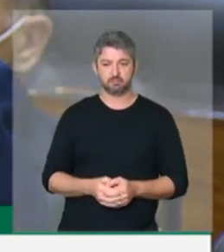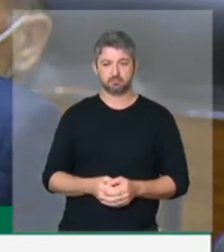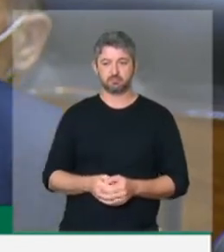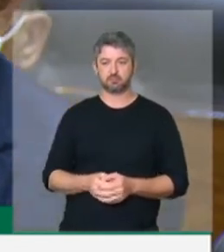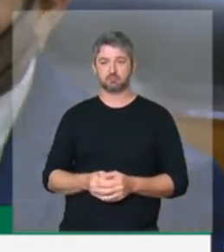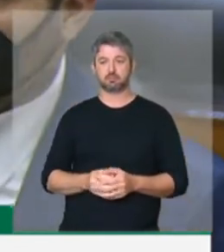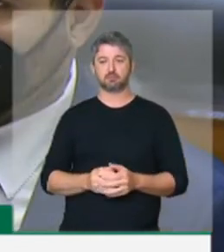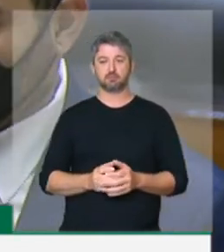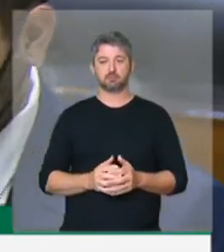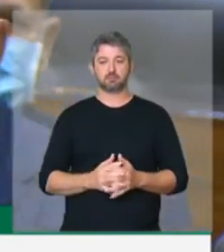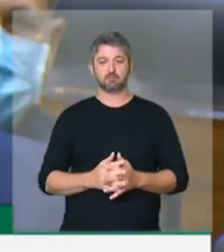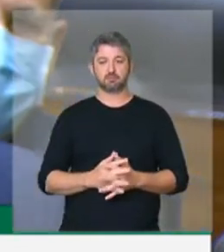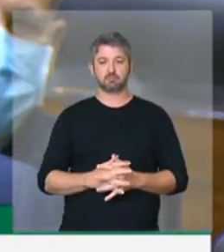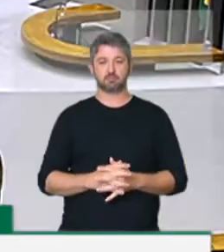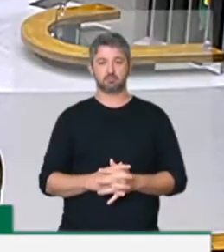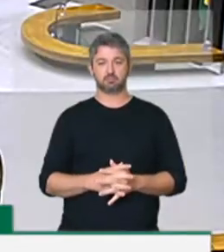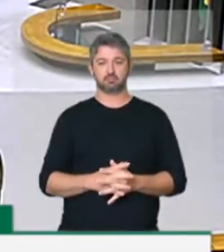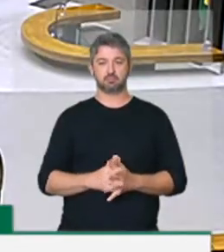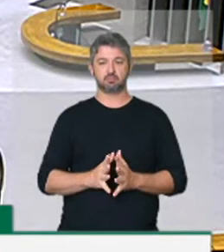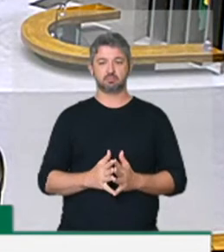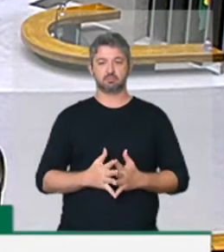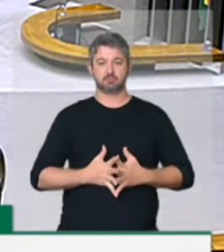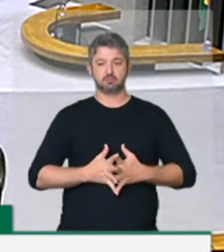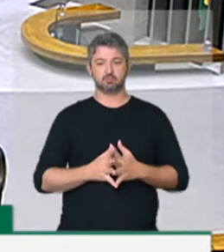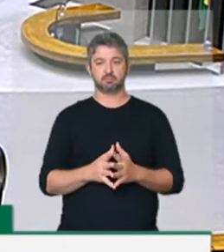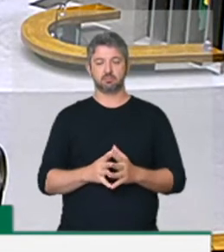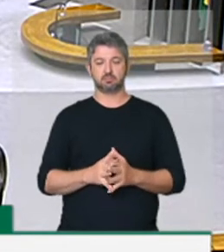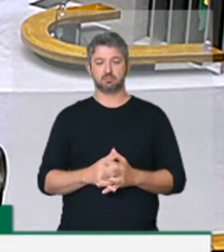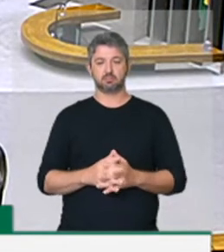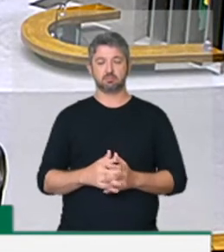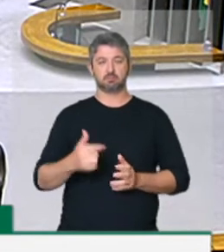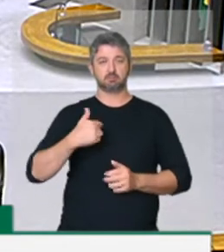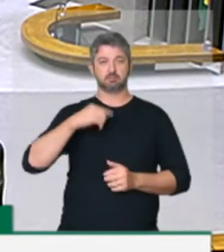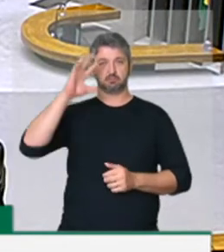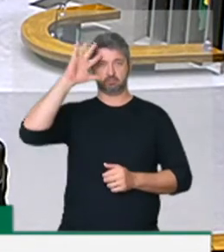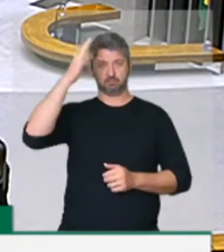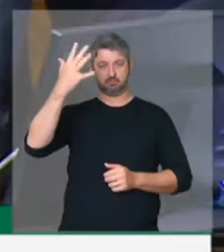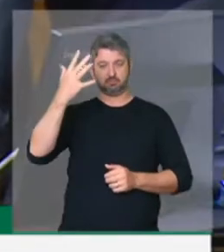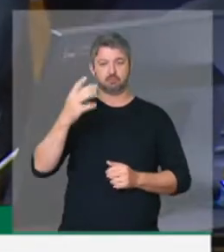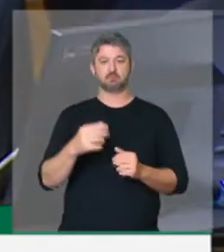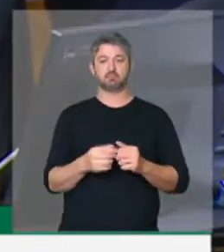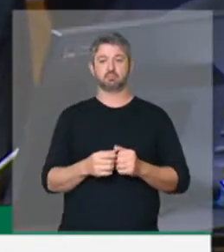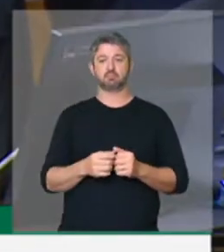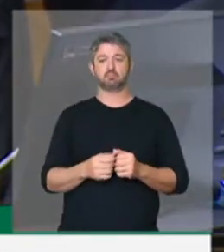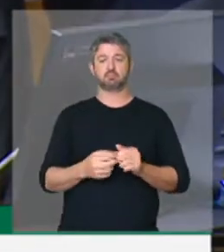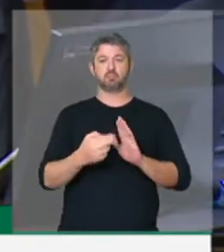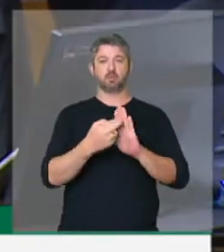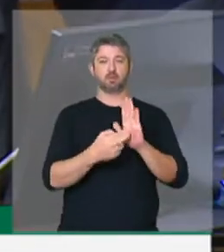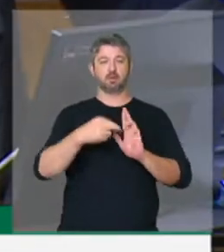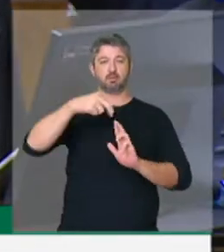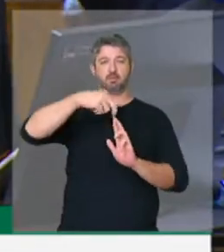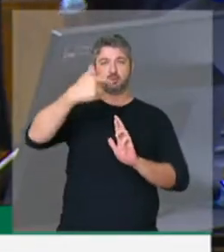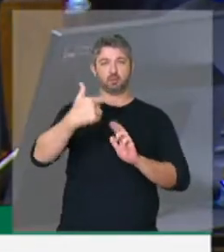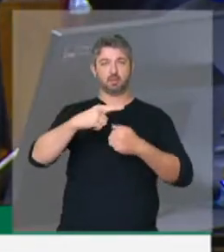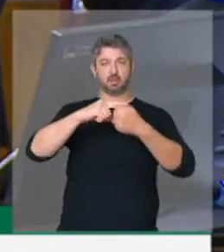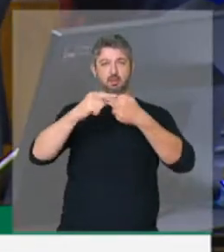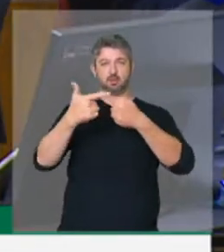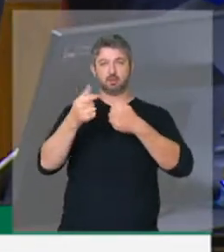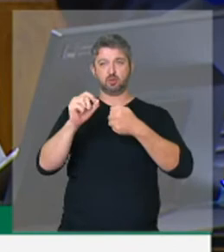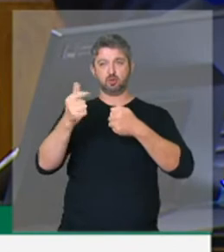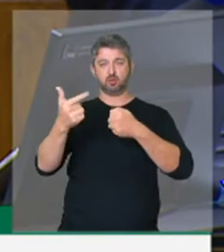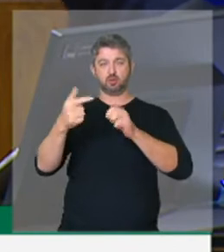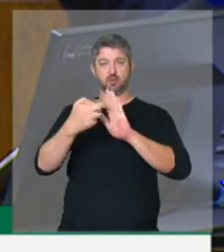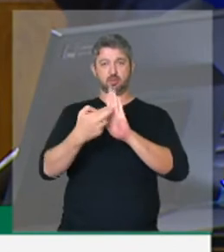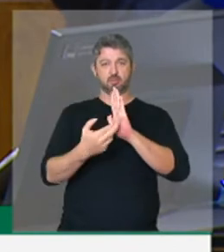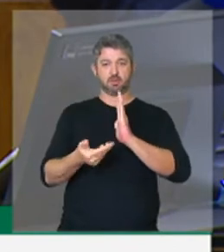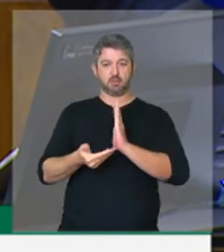Cadê? Espera aí, Margareta. Decisão. Considerando que, por força do disposto parágrafo 2º do artigo 202 do Regimento Interno da